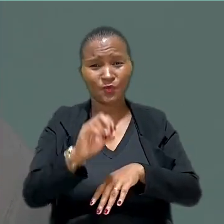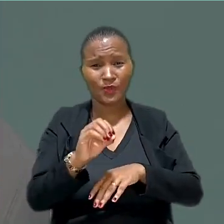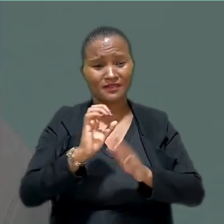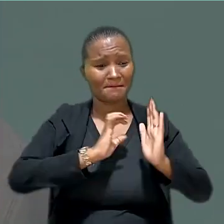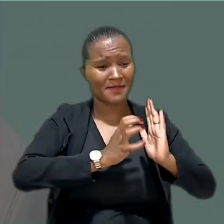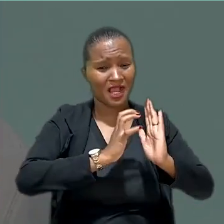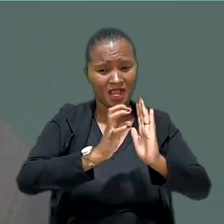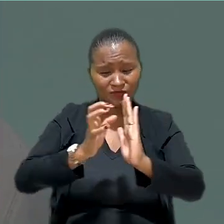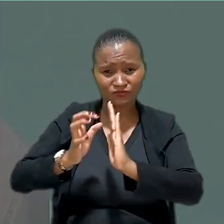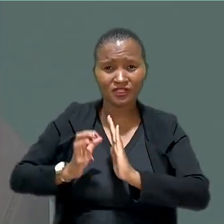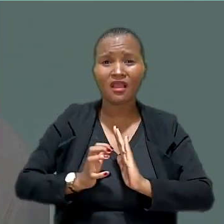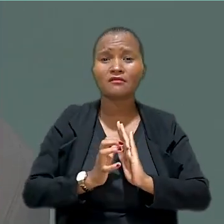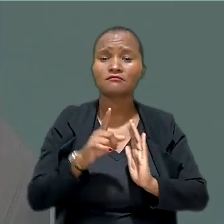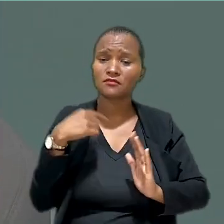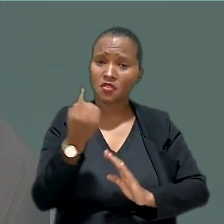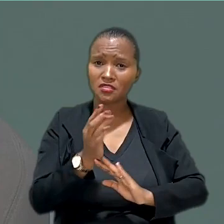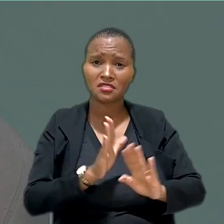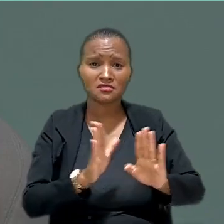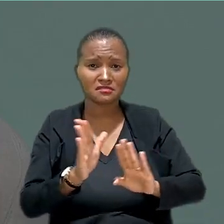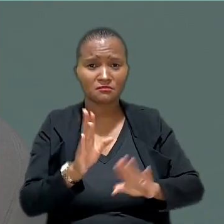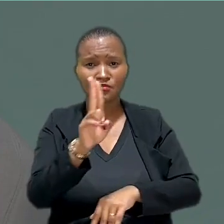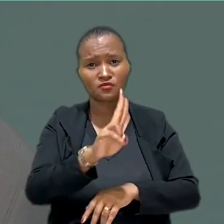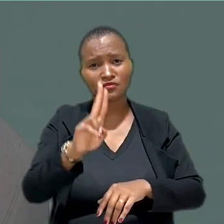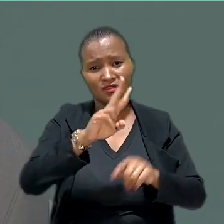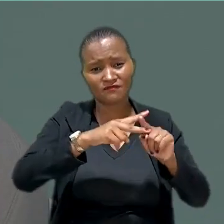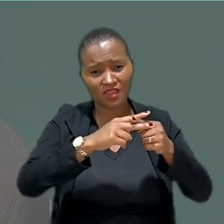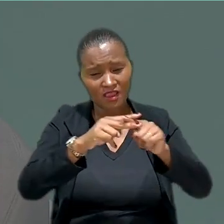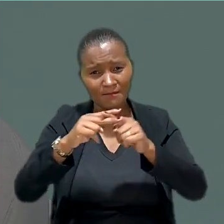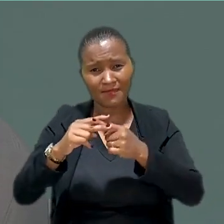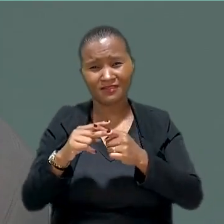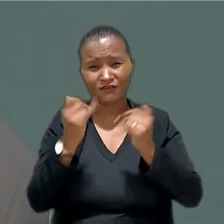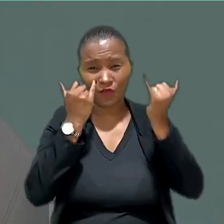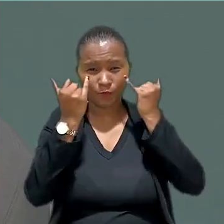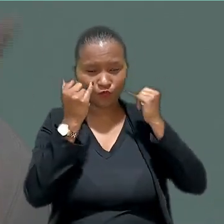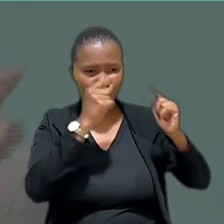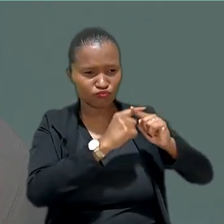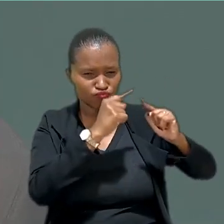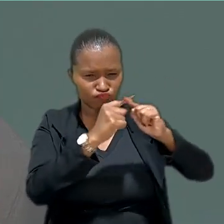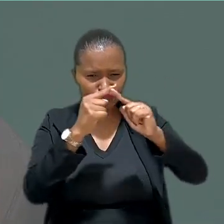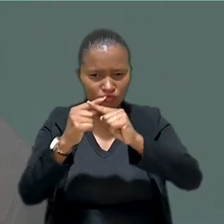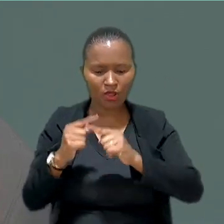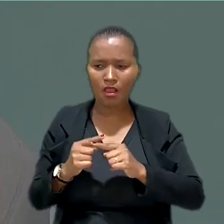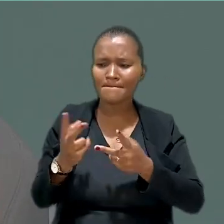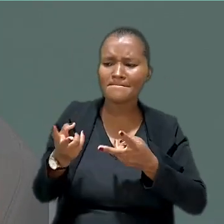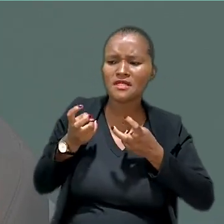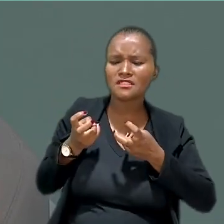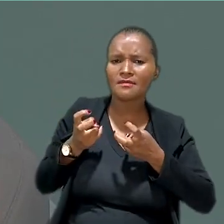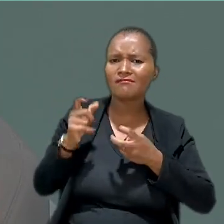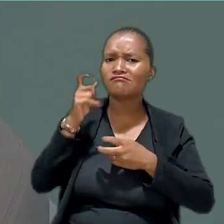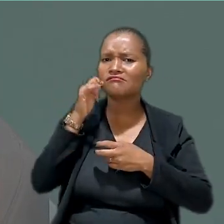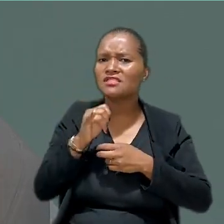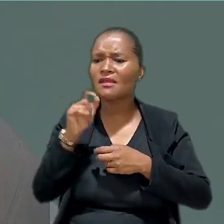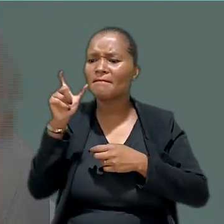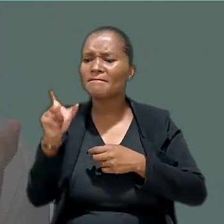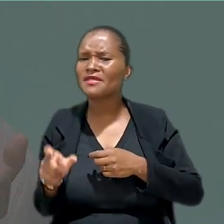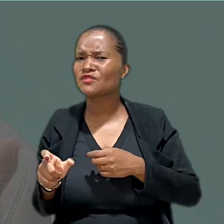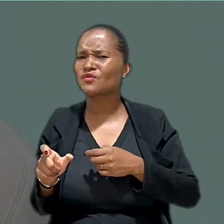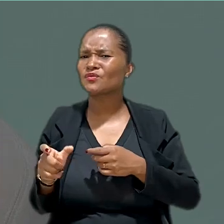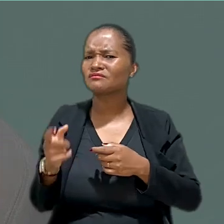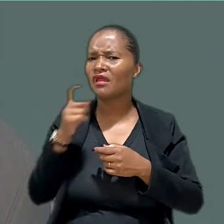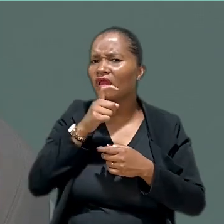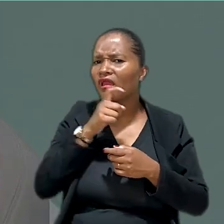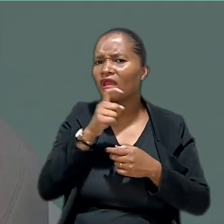que nós acessamos por meio de ferramentas que cruzam esses dados para identificar se de fato há uma situação de lavagem